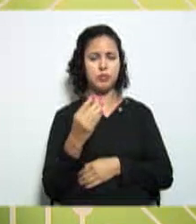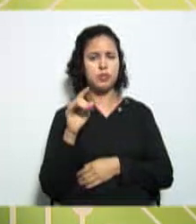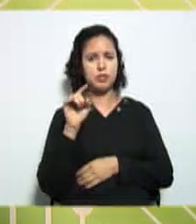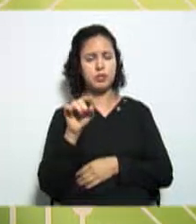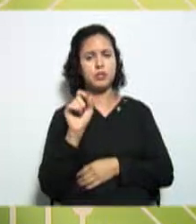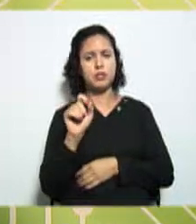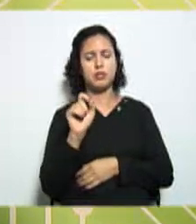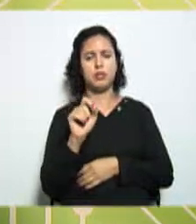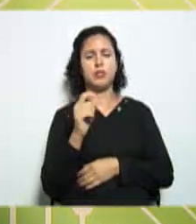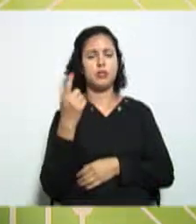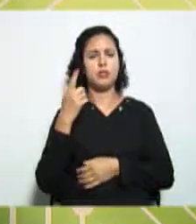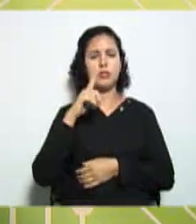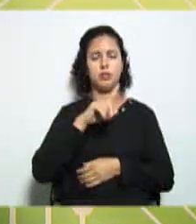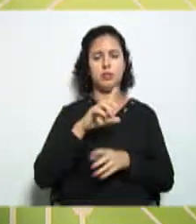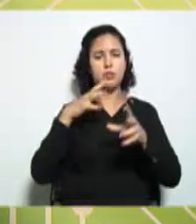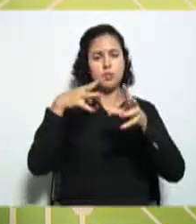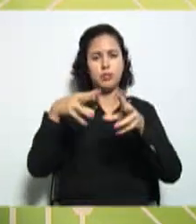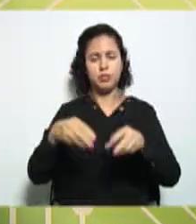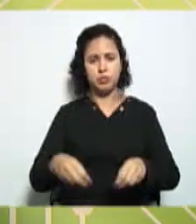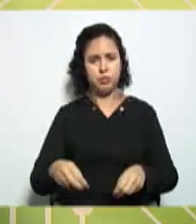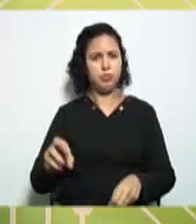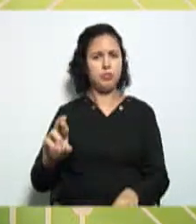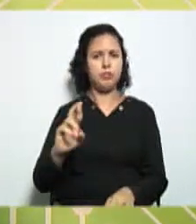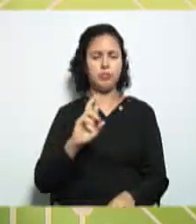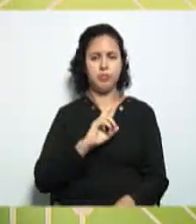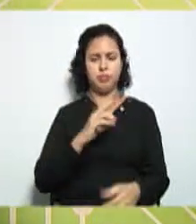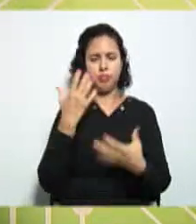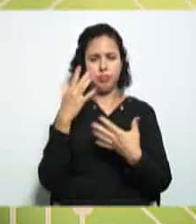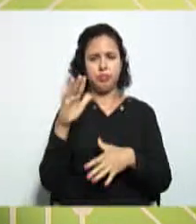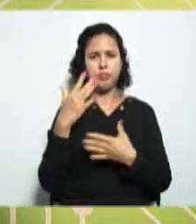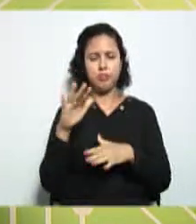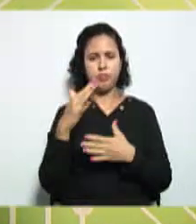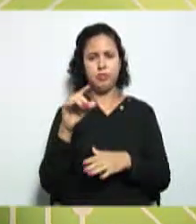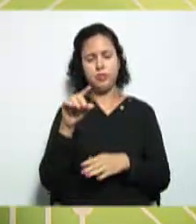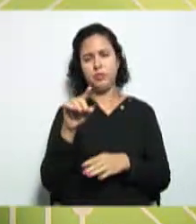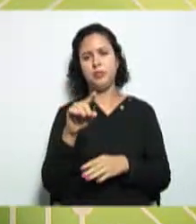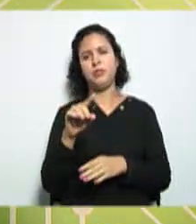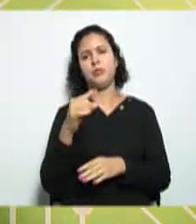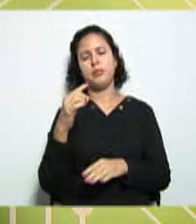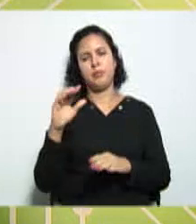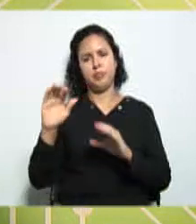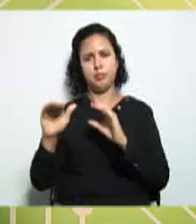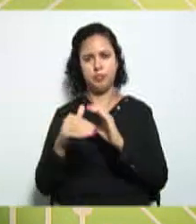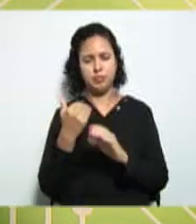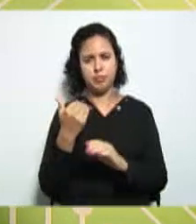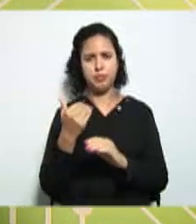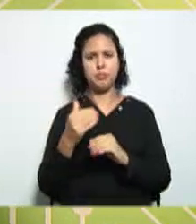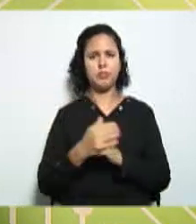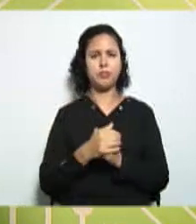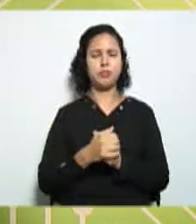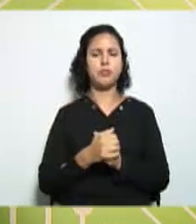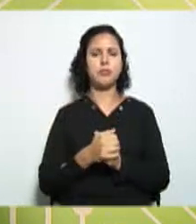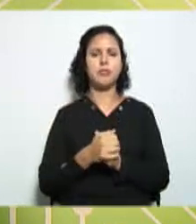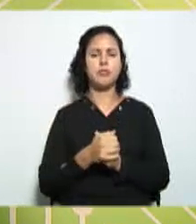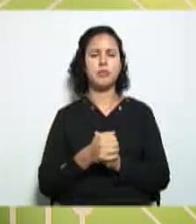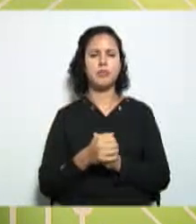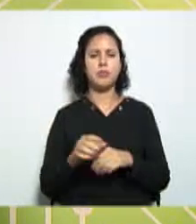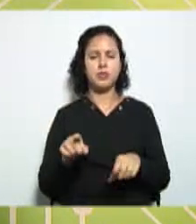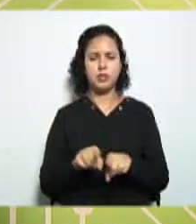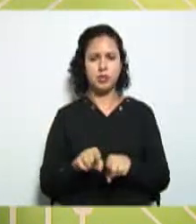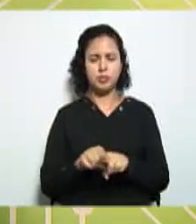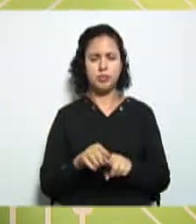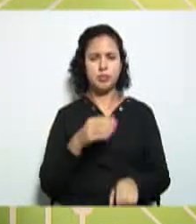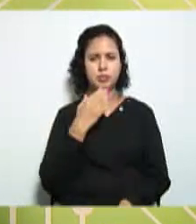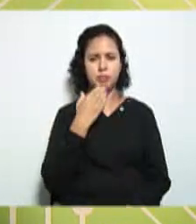vocês acertaram todas as questões, parabéns a vocês que estão nos acompanhando e participando. A gente também